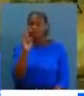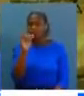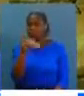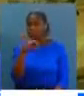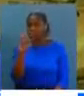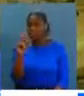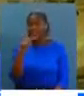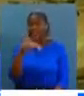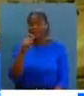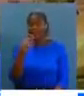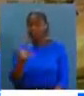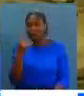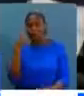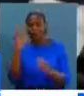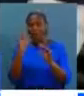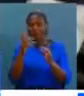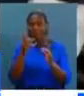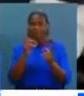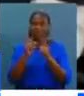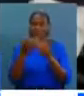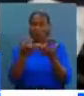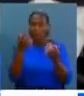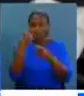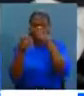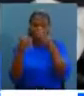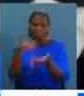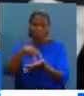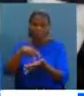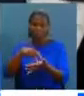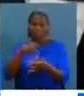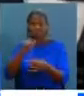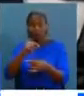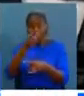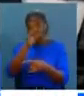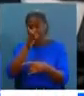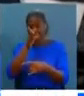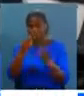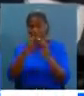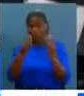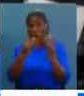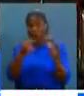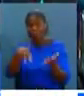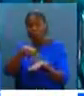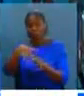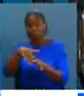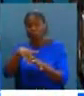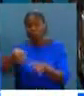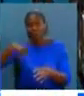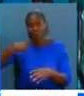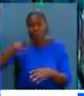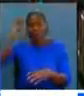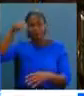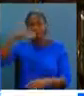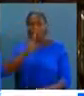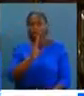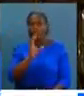os presentes com o som dos seus instrumentos. O ato de abertura também contou com a presença do Presidente da República, Jorge Carlos